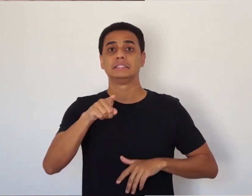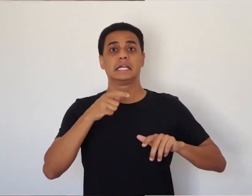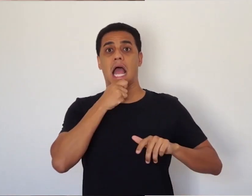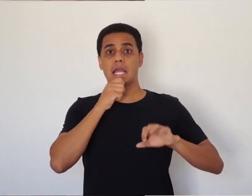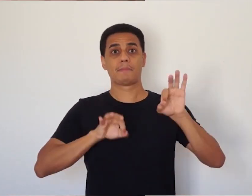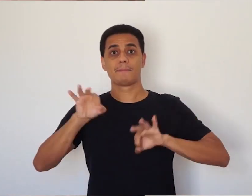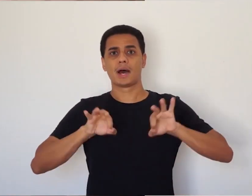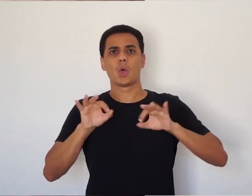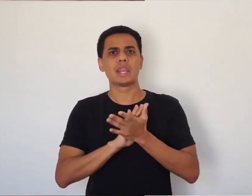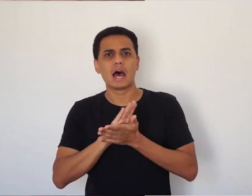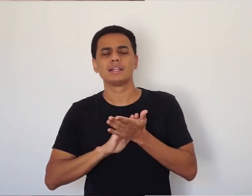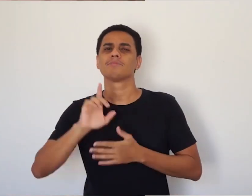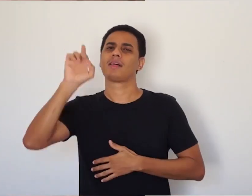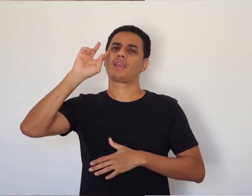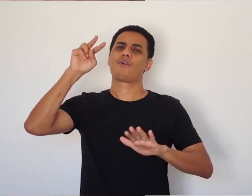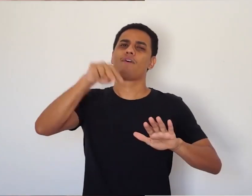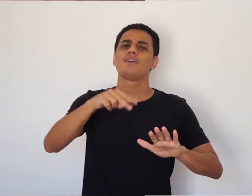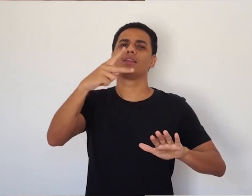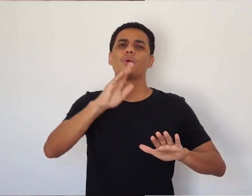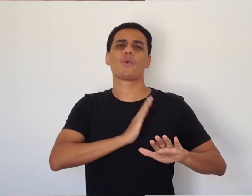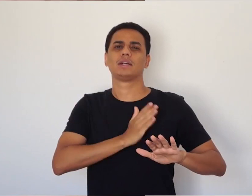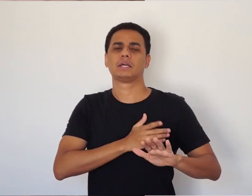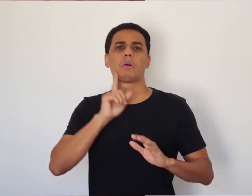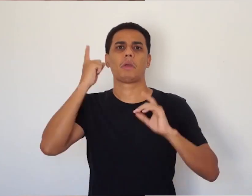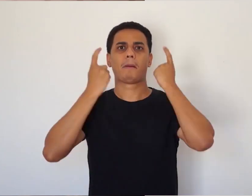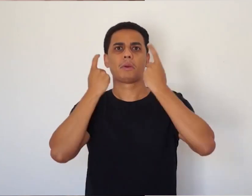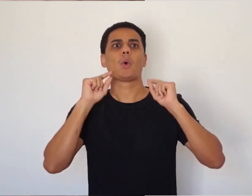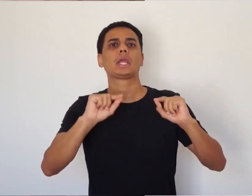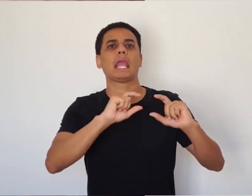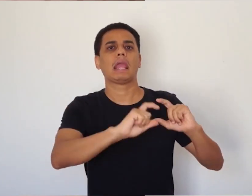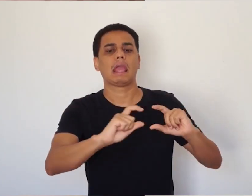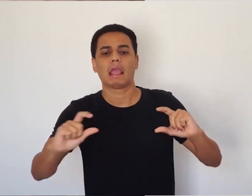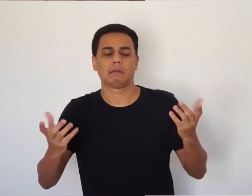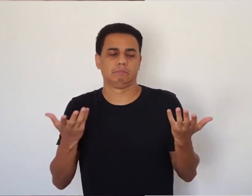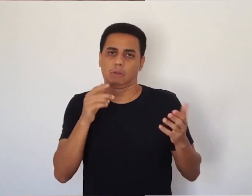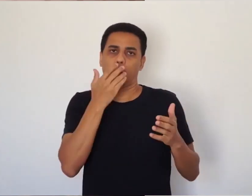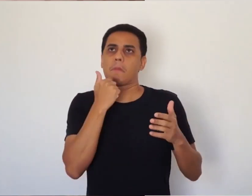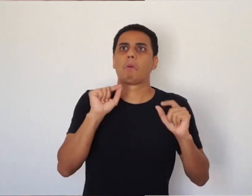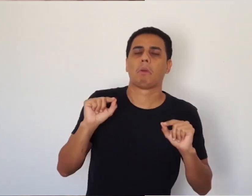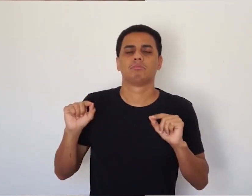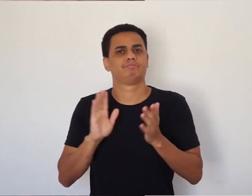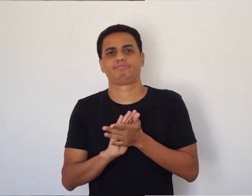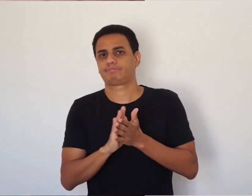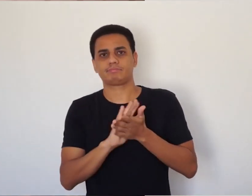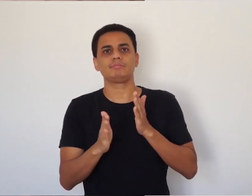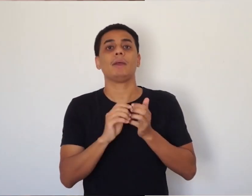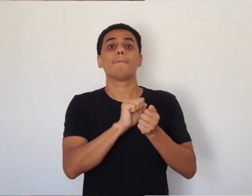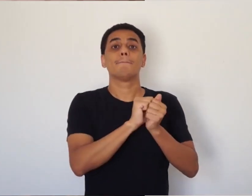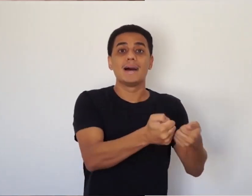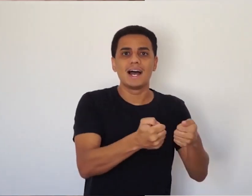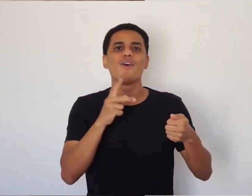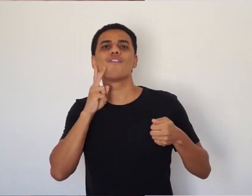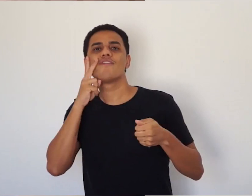momento. Talvez você não tenha se preparado, mas Deus está olhando para o seu coração e não não leva muito em conta isso, querido. O pão